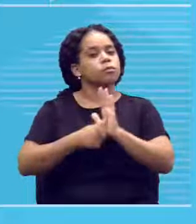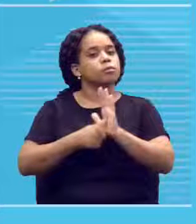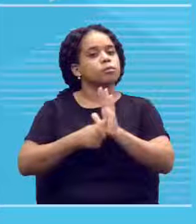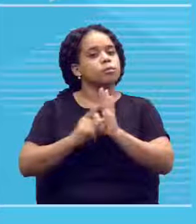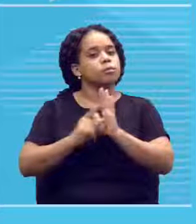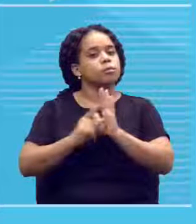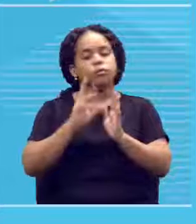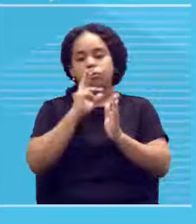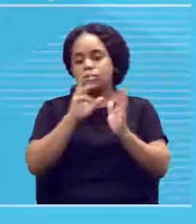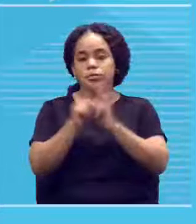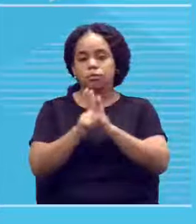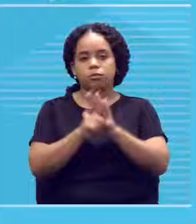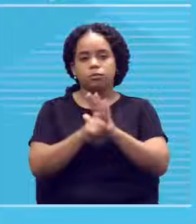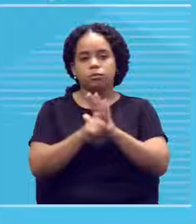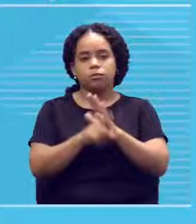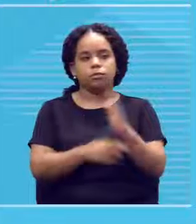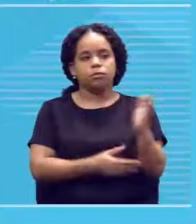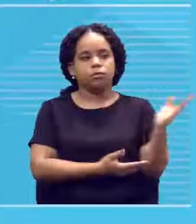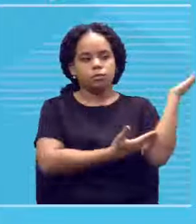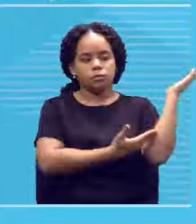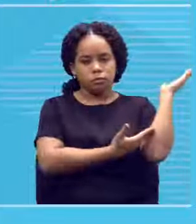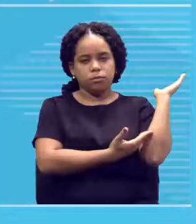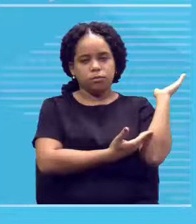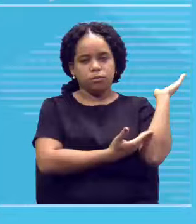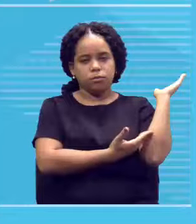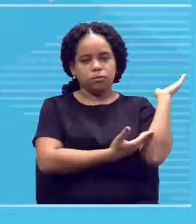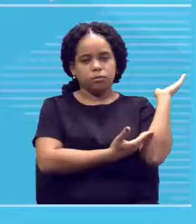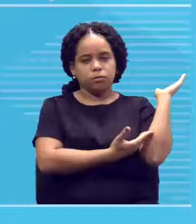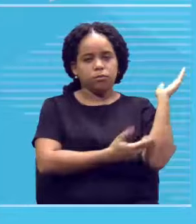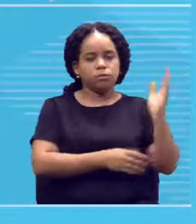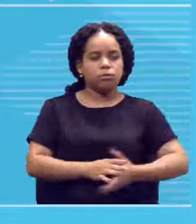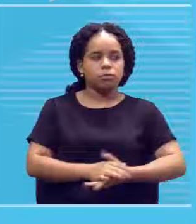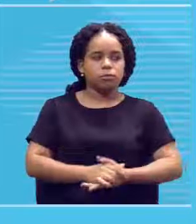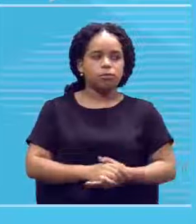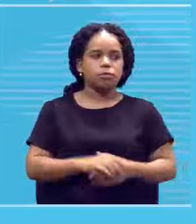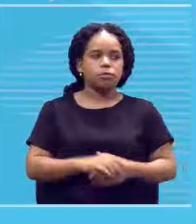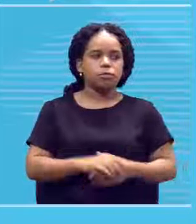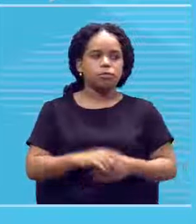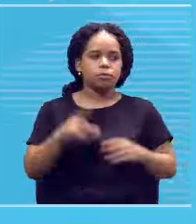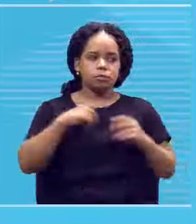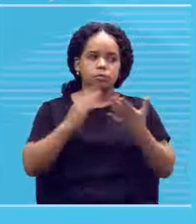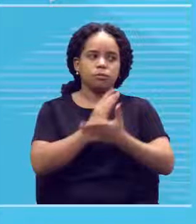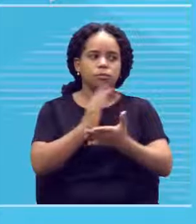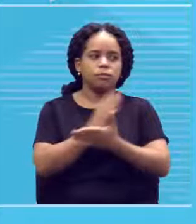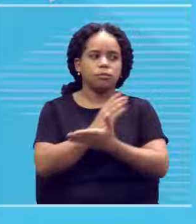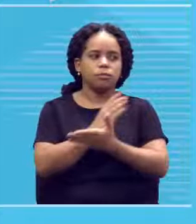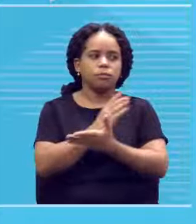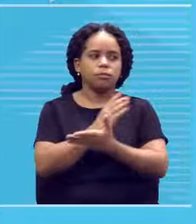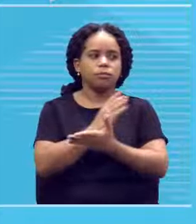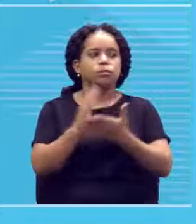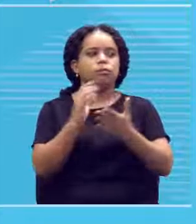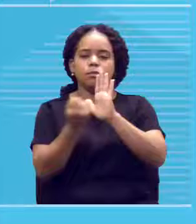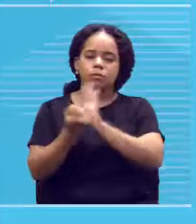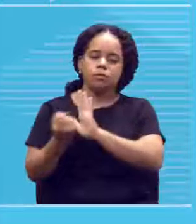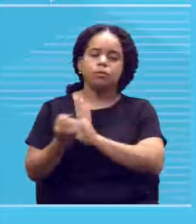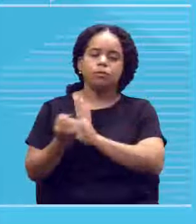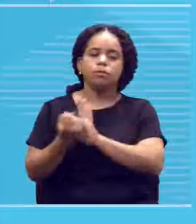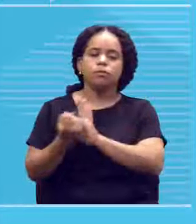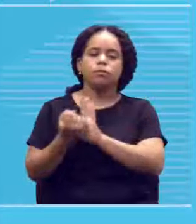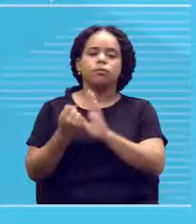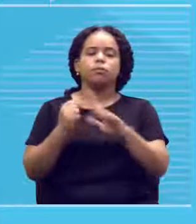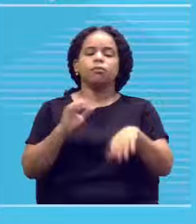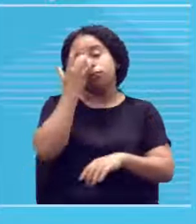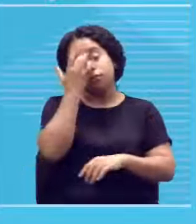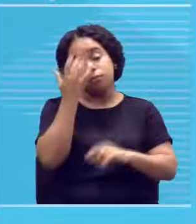propostas vamos lá poderíamos viver sem chuva já estão destacados alguns elementos aí é legal porque